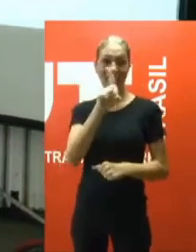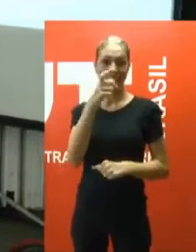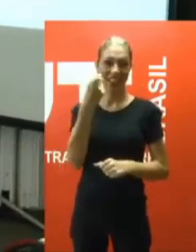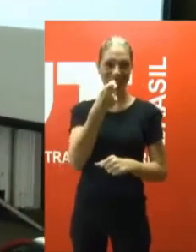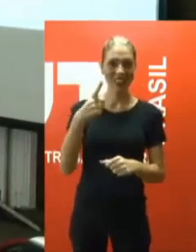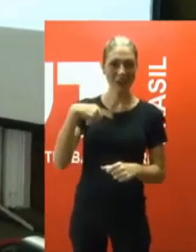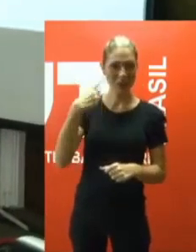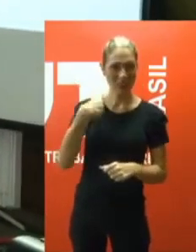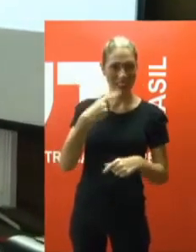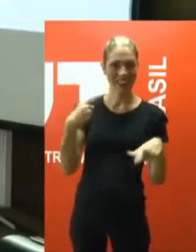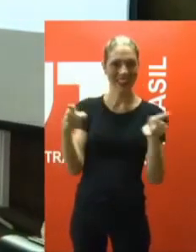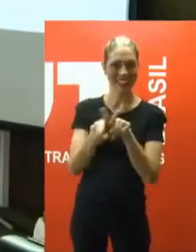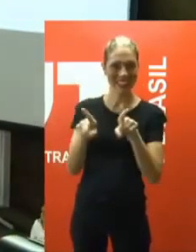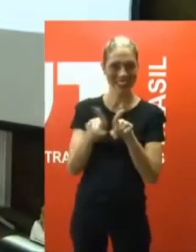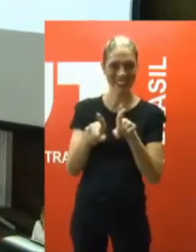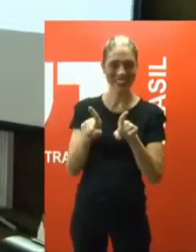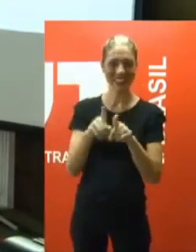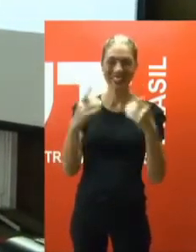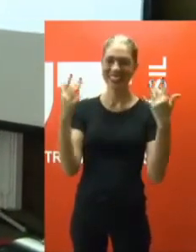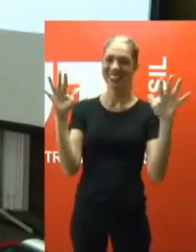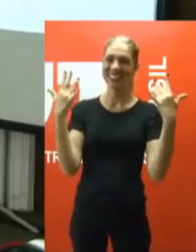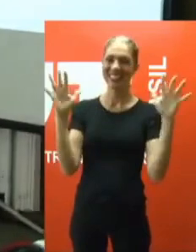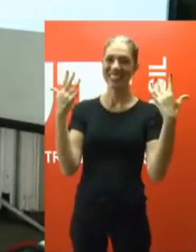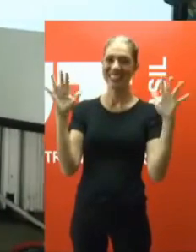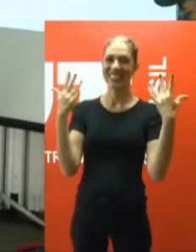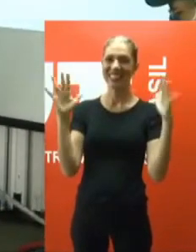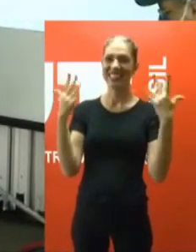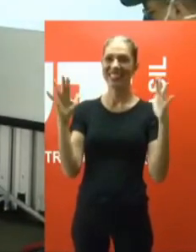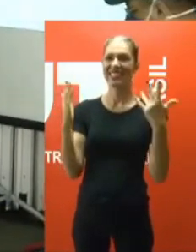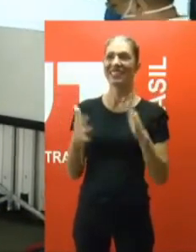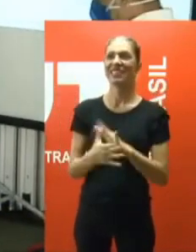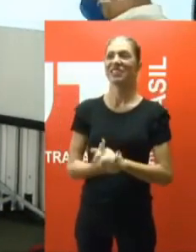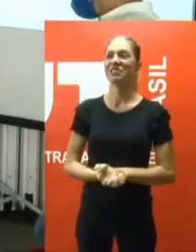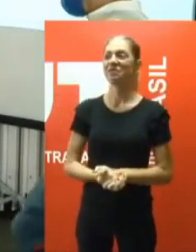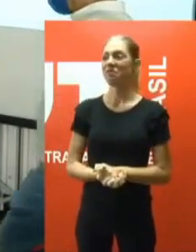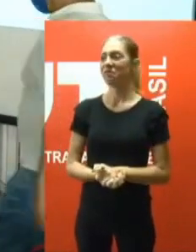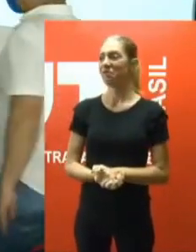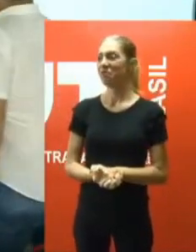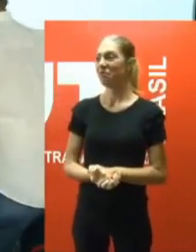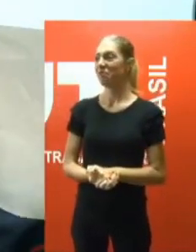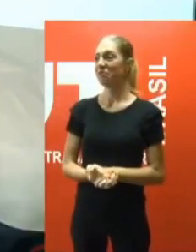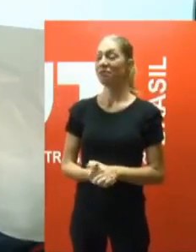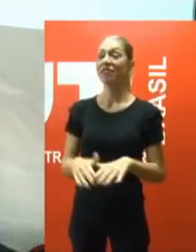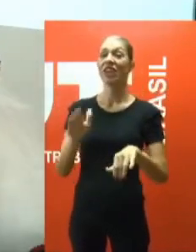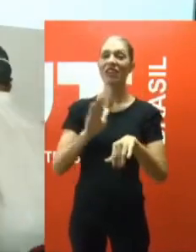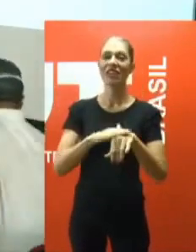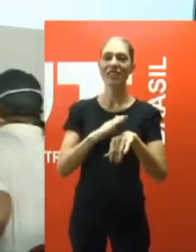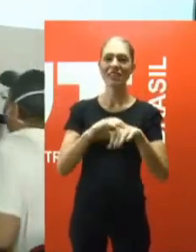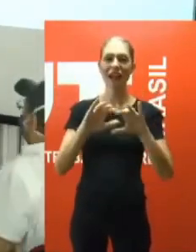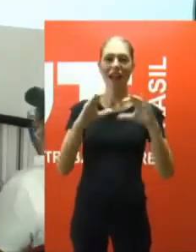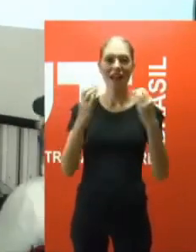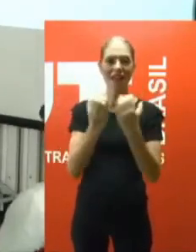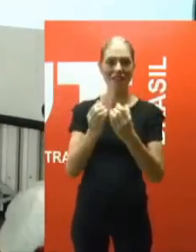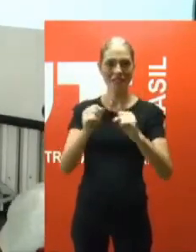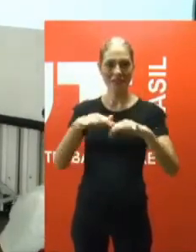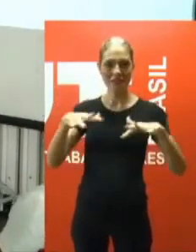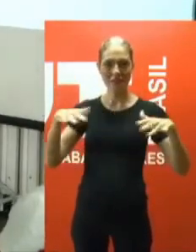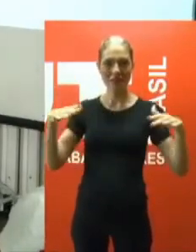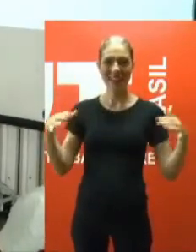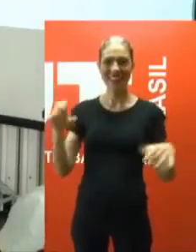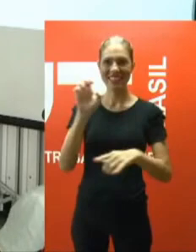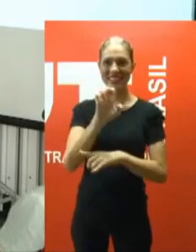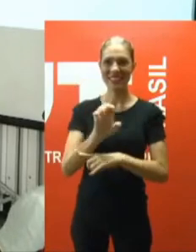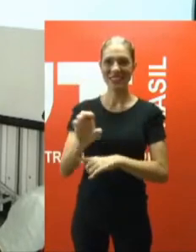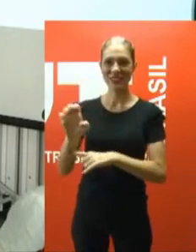as deputadas também, exatamente. As deputadas. Fazer Assembleia Estadual. Senão não faz a reforma, não aprova a reforma,